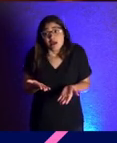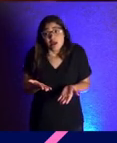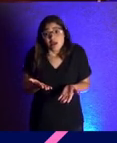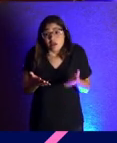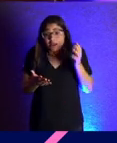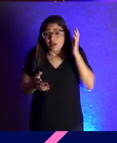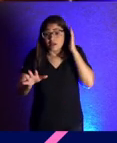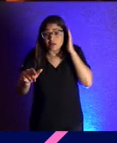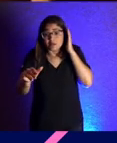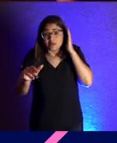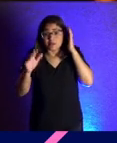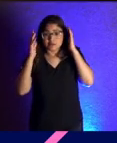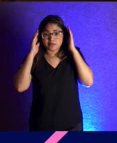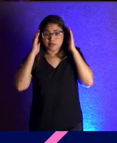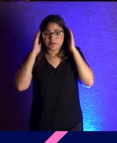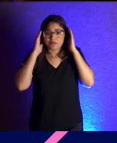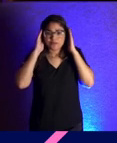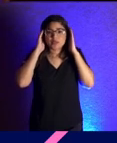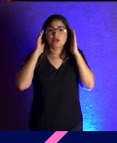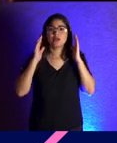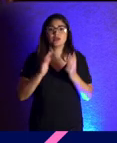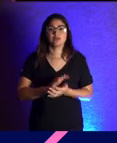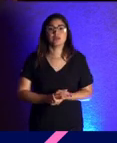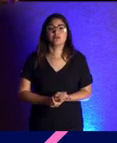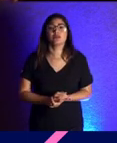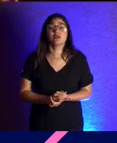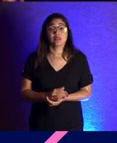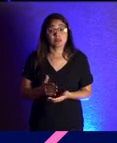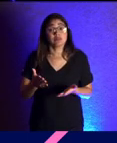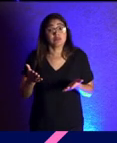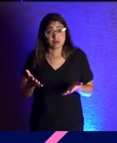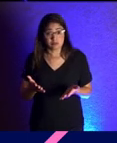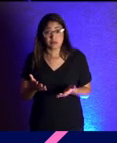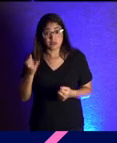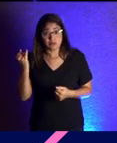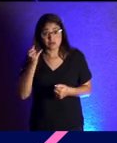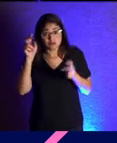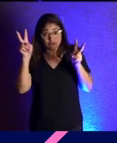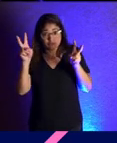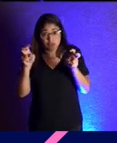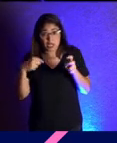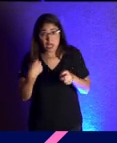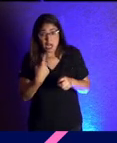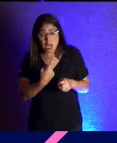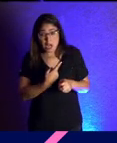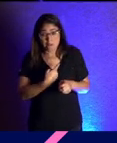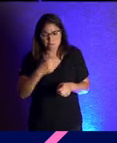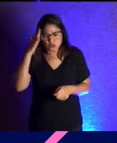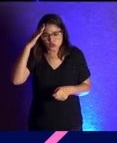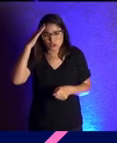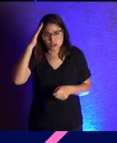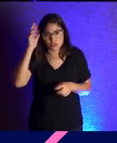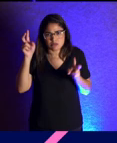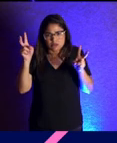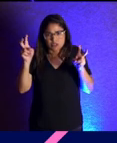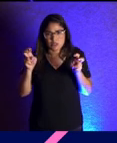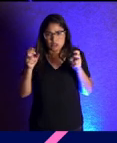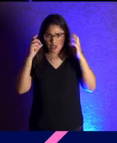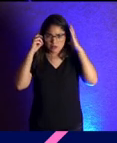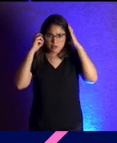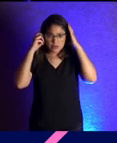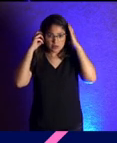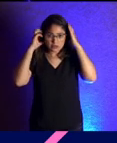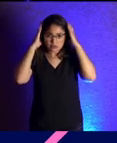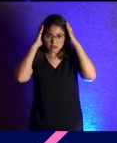Ese tema es interesante, nosotros también en el extremo se trata de un tema de política pública. Hay unos